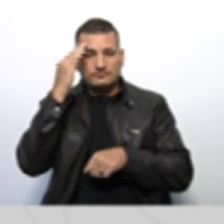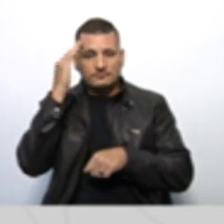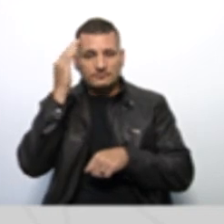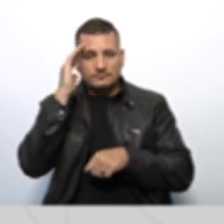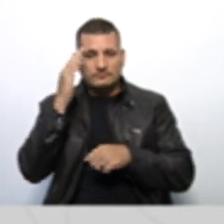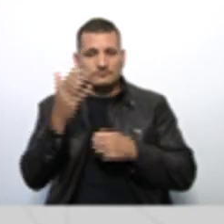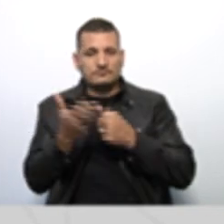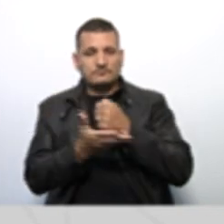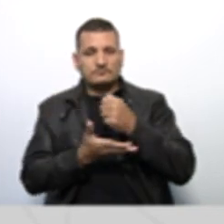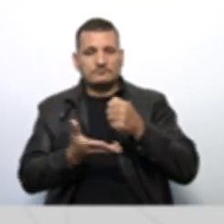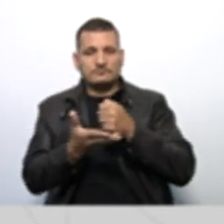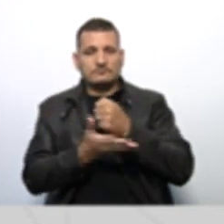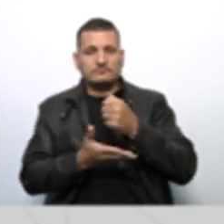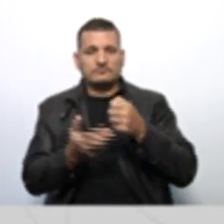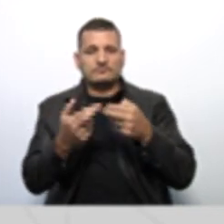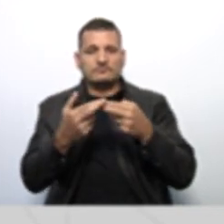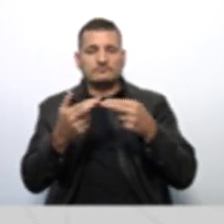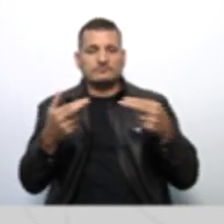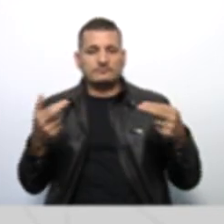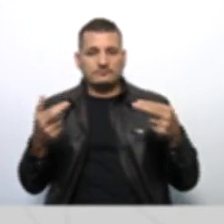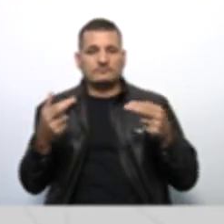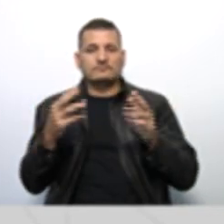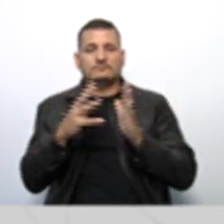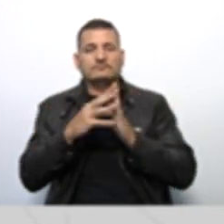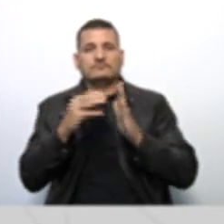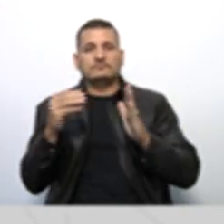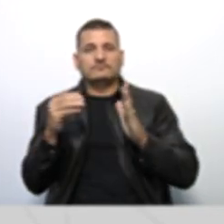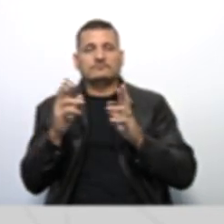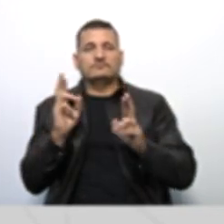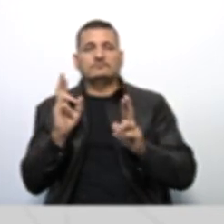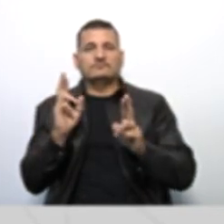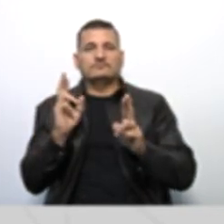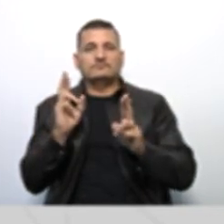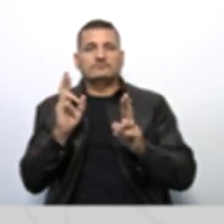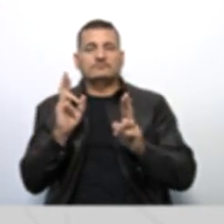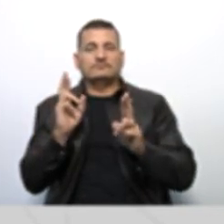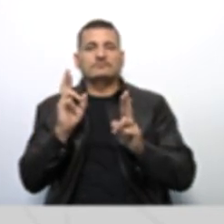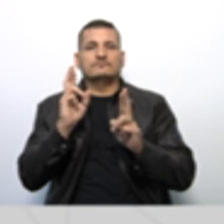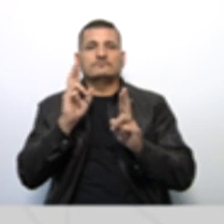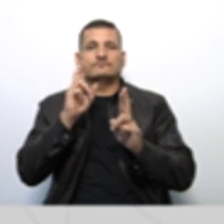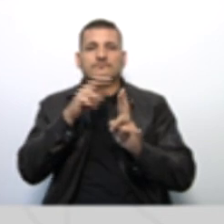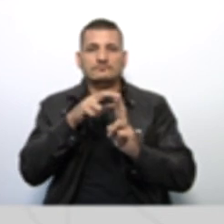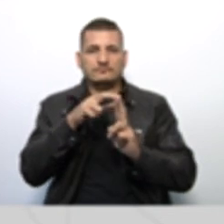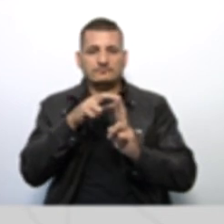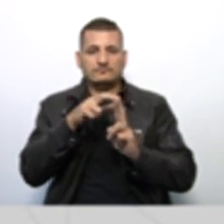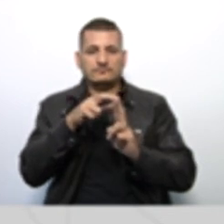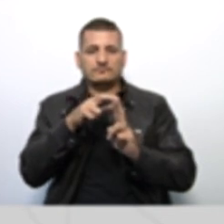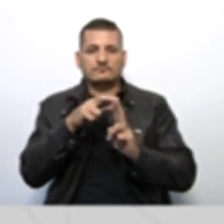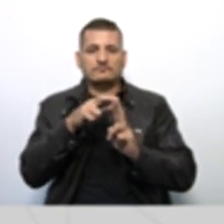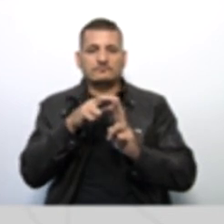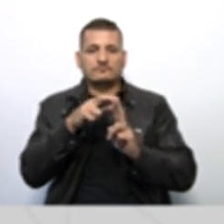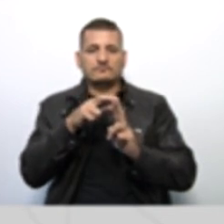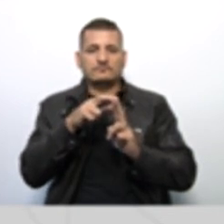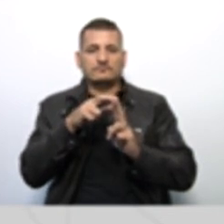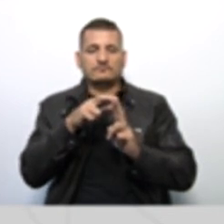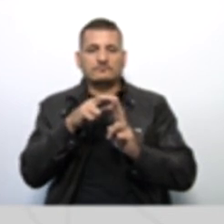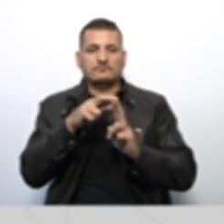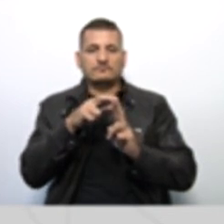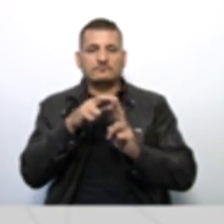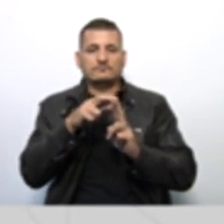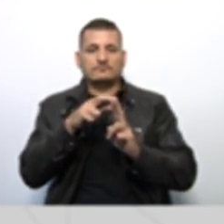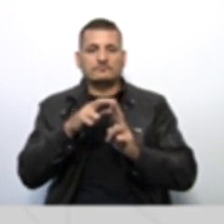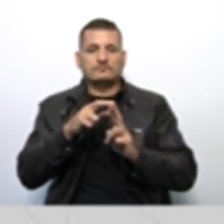os fundamentos de rede e os modelos de referência, ok, pessoal? Né? Marcando aqui, ó.